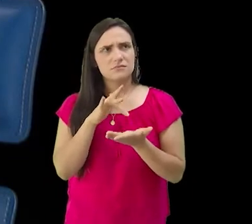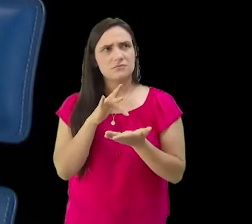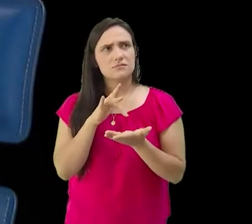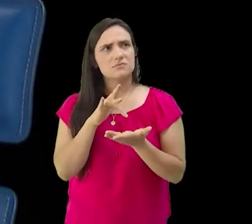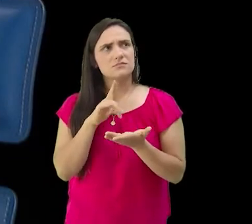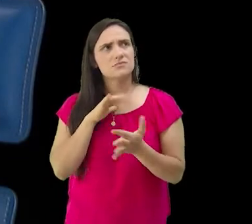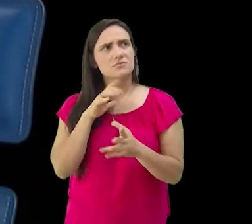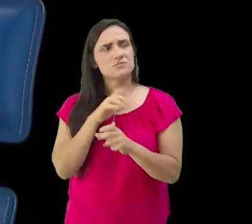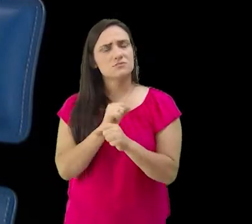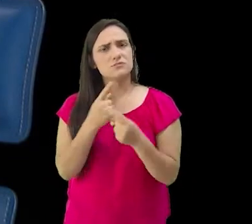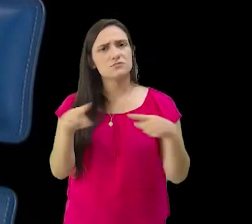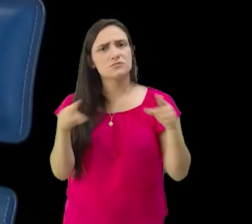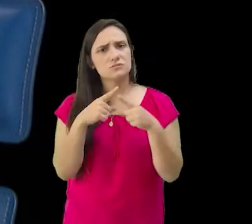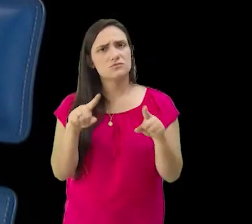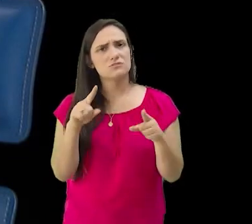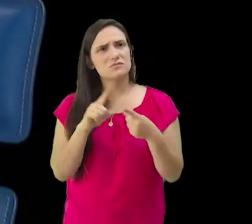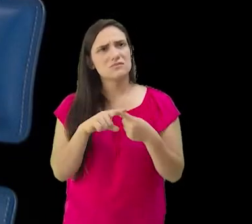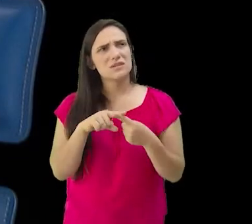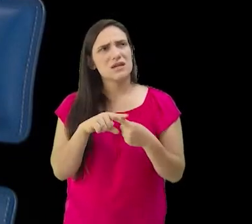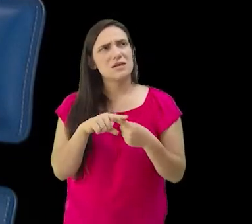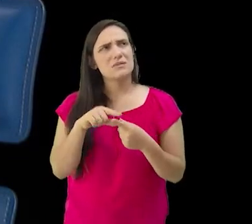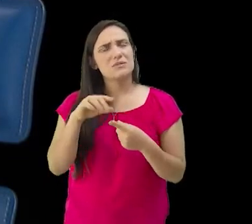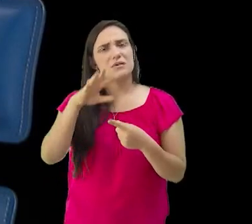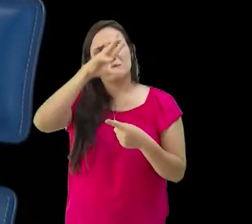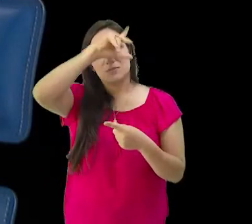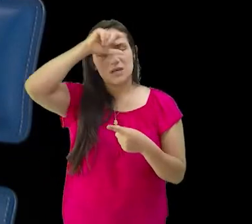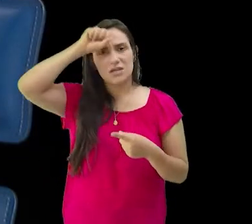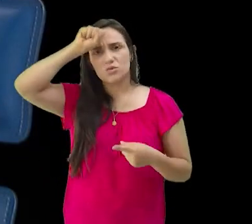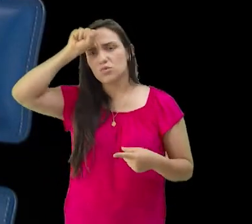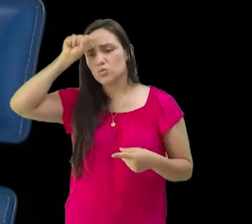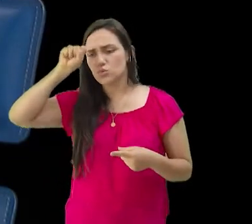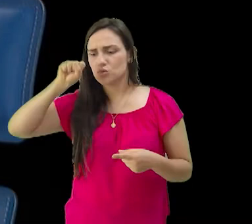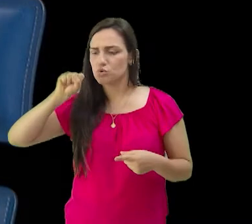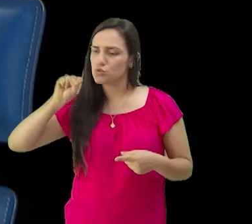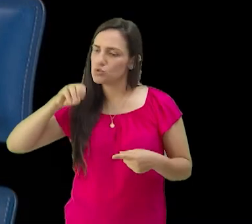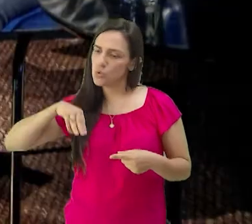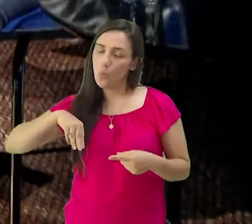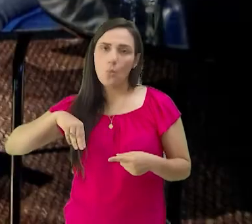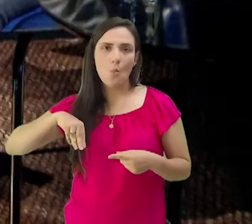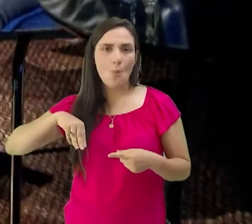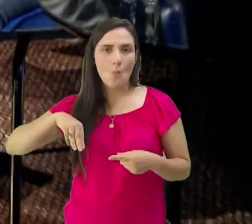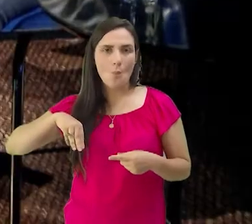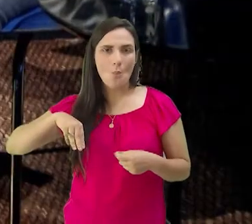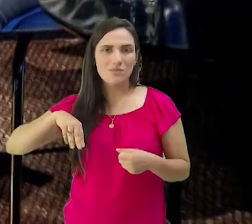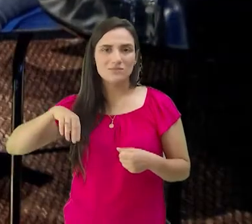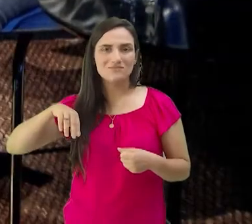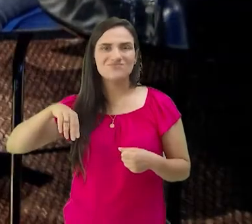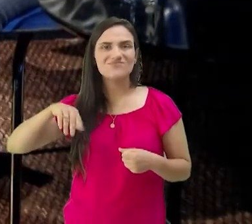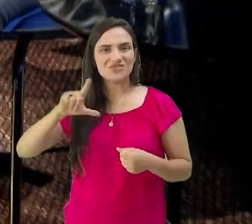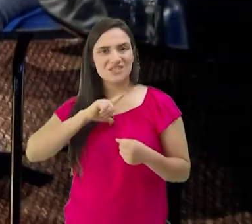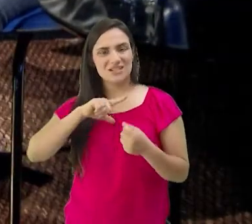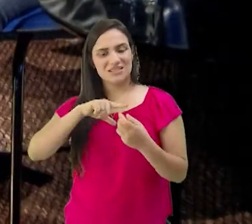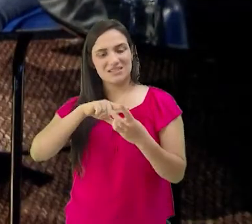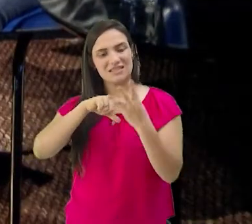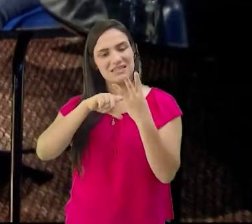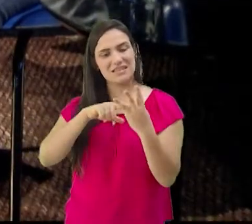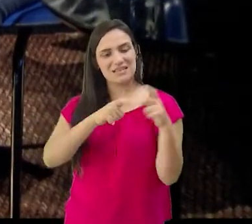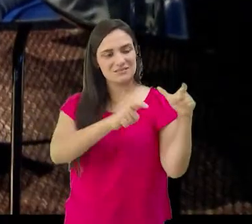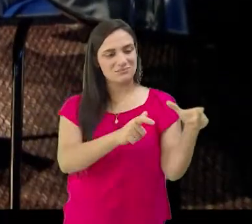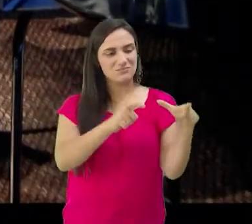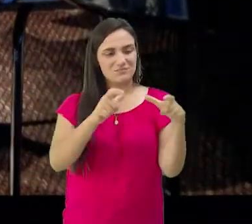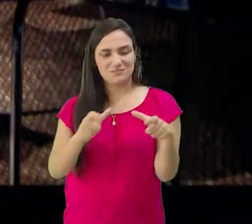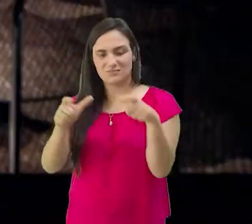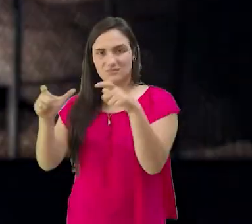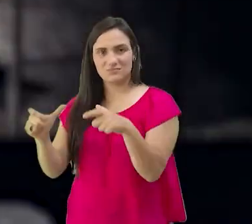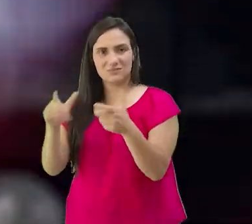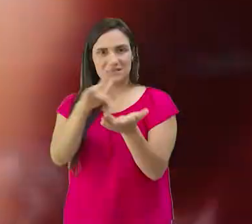coletânea, Mato Grosso do Sul, Mato Grosso do Som. Mato Grosso do Som, eu lembro daquela coletânea.